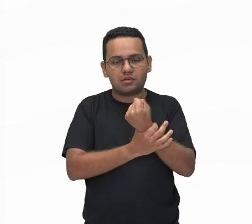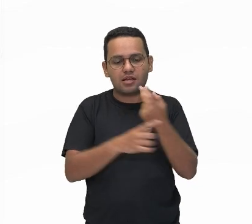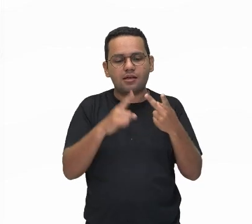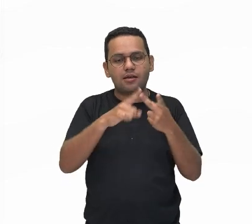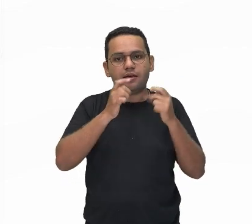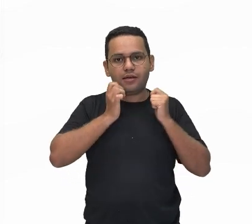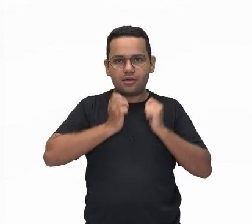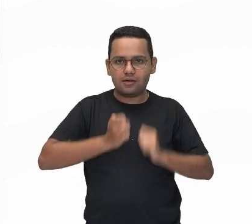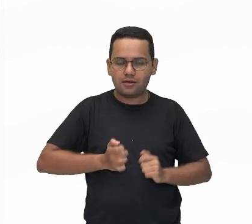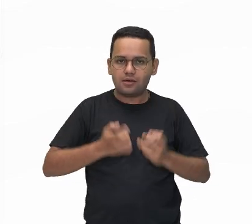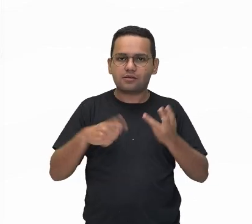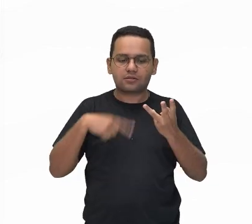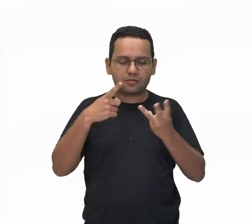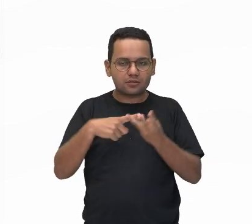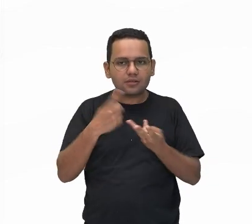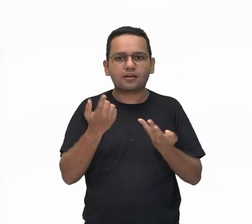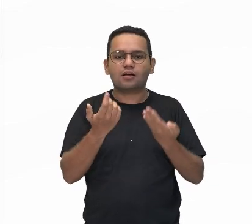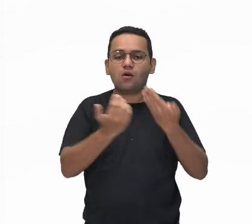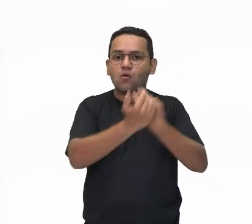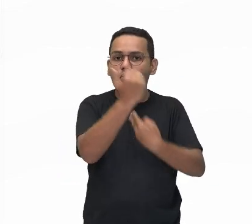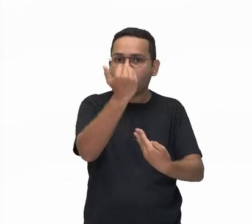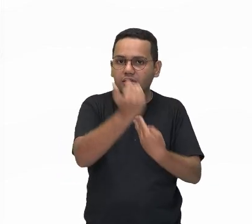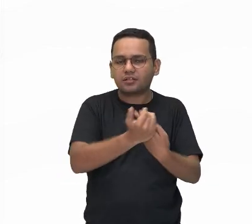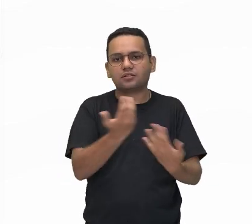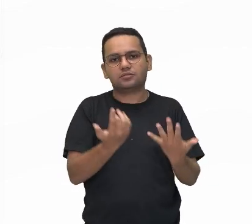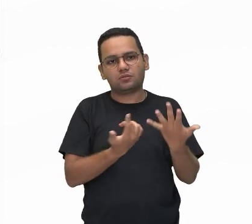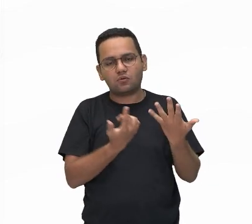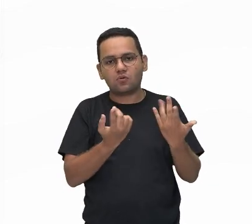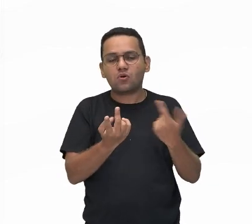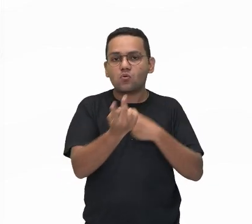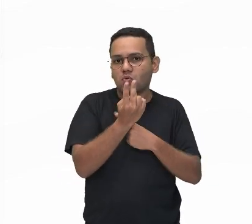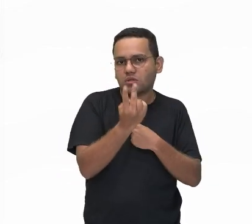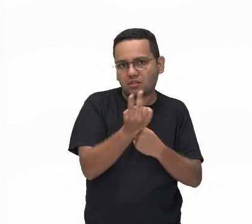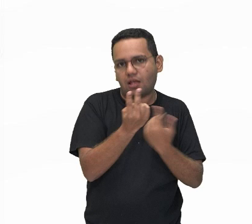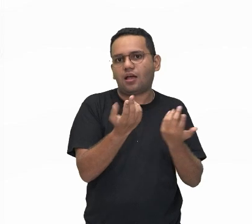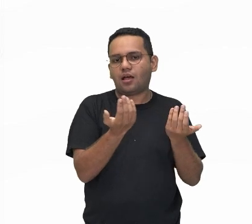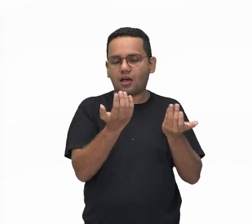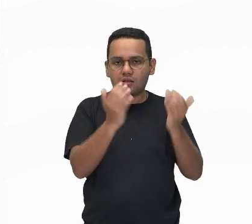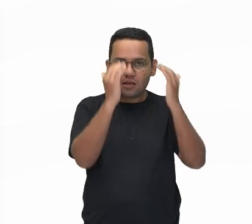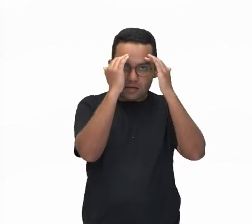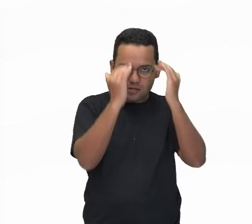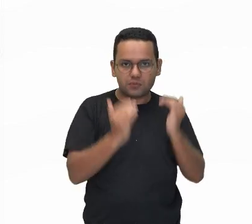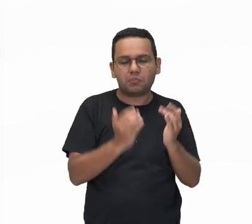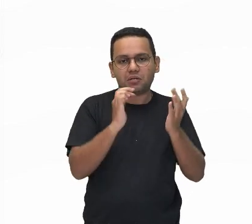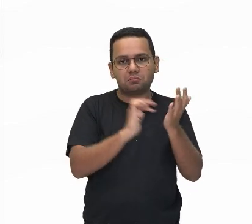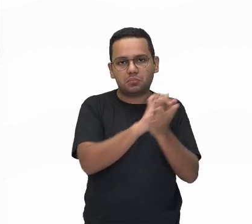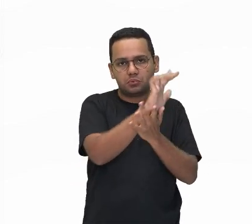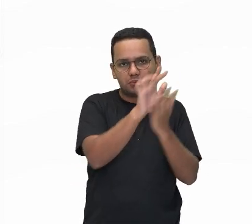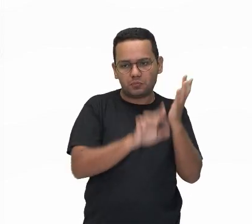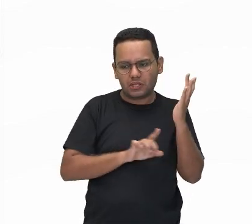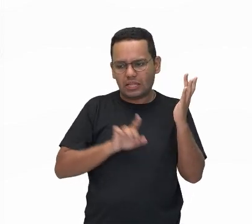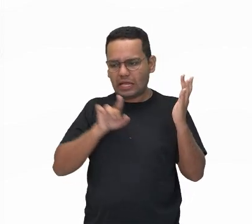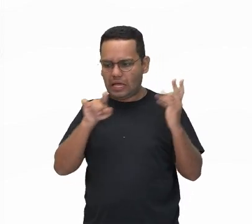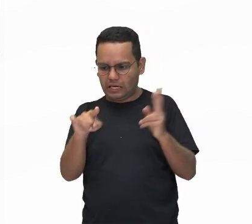filosofias, atitudes de respeito, cuidados e proteção. Na briga já não vai existir